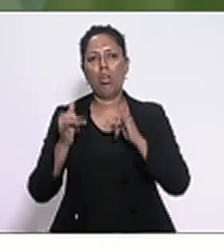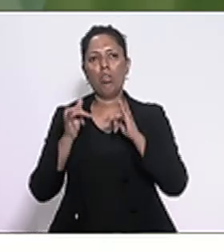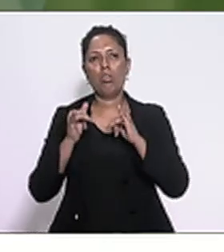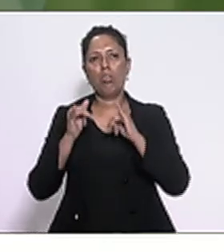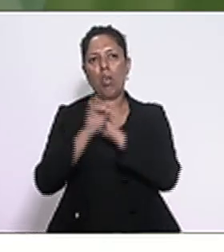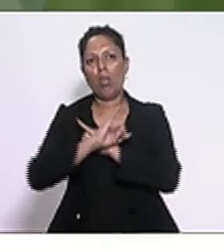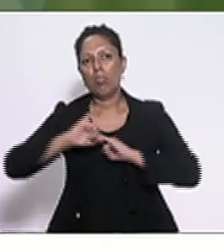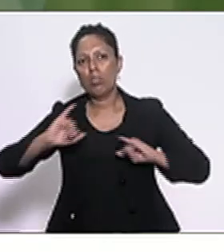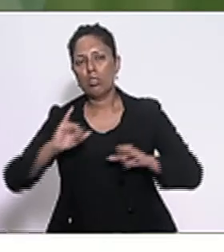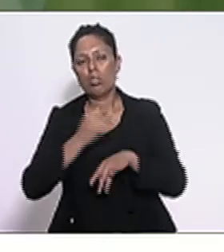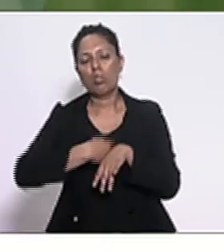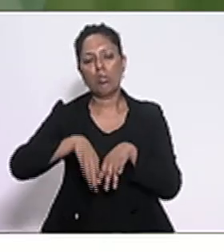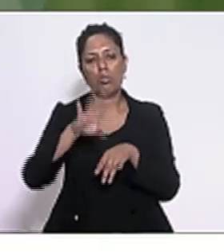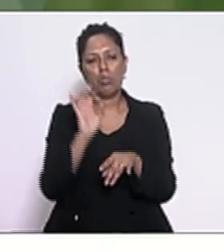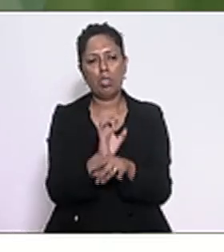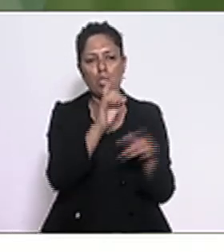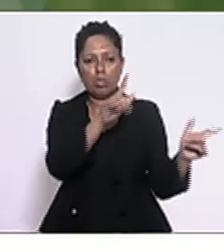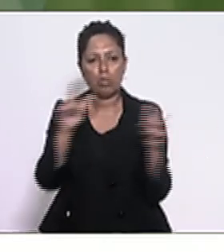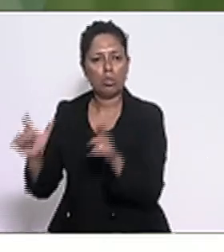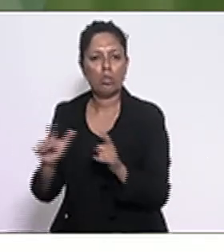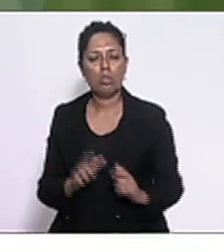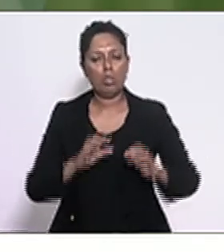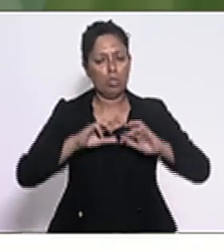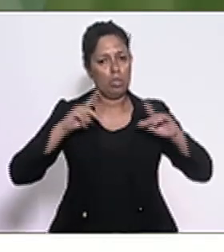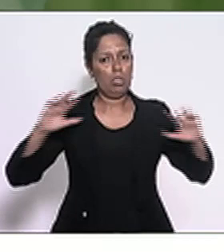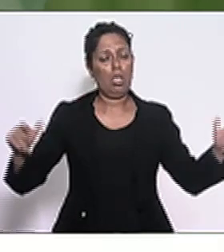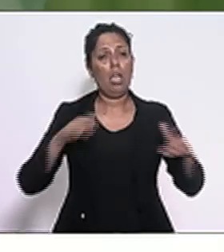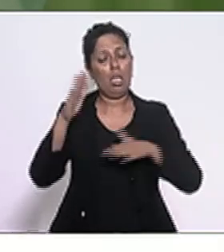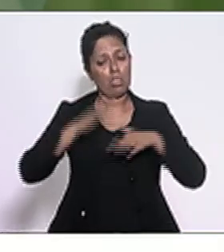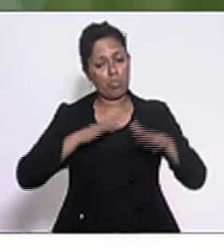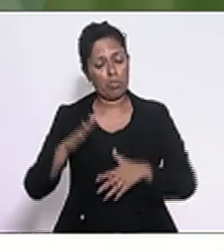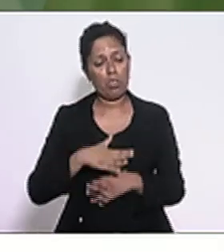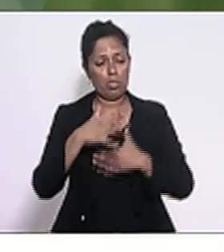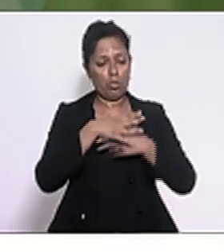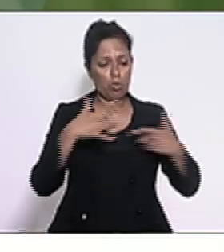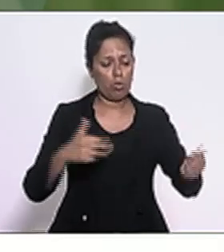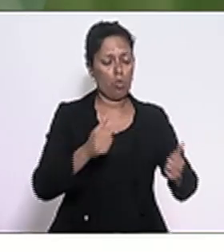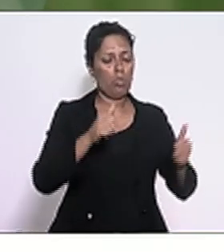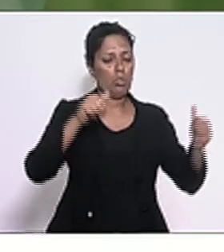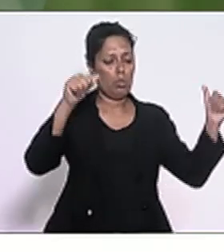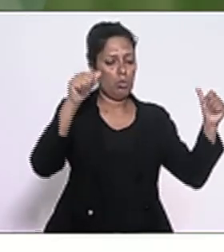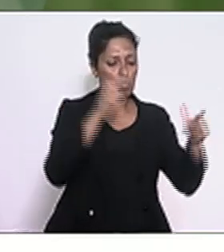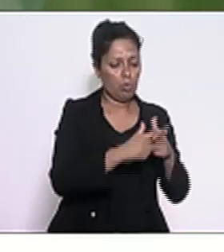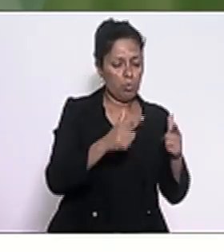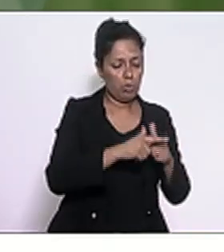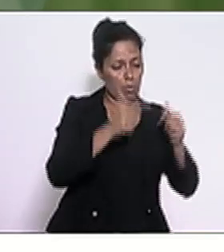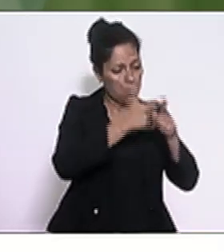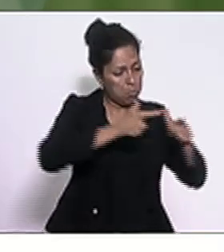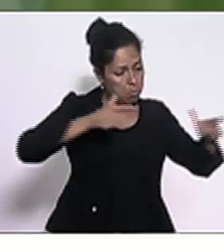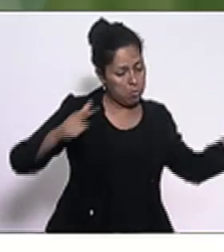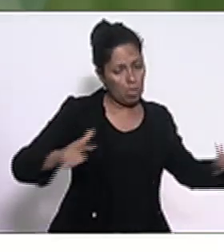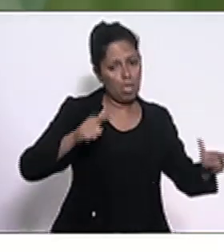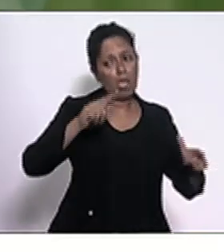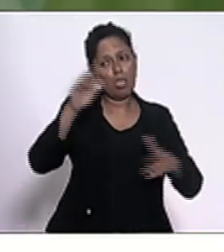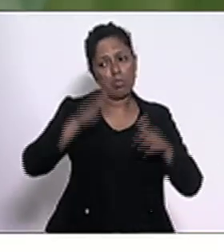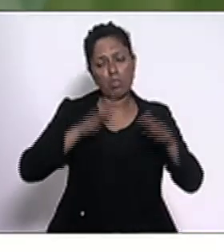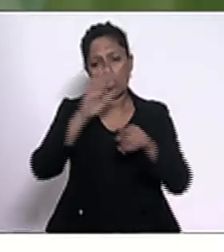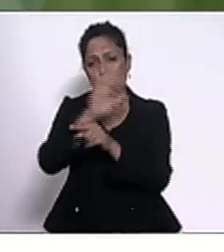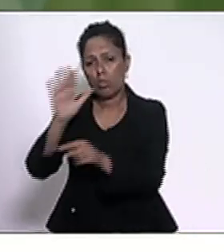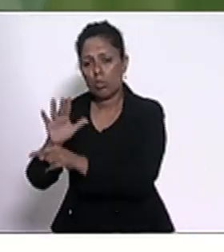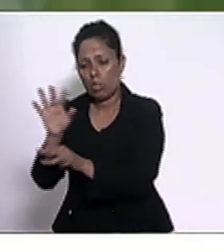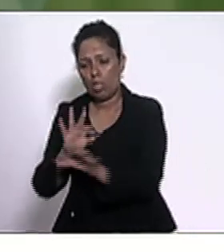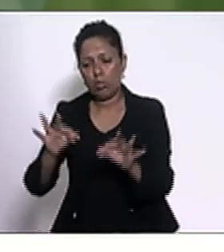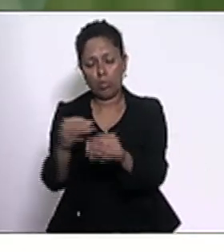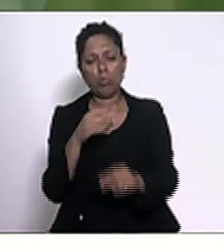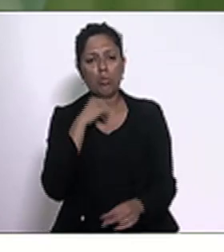diversas frentes. Então, a demanda ela é sempre maior do que eu posso atender, mas também pode ser tratado de uma forma